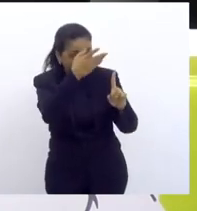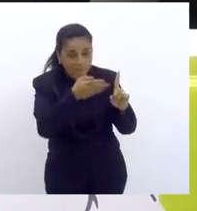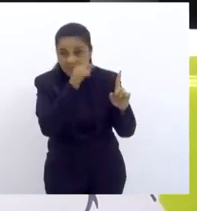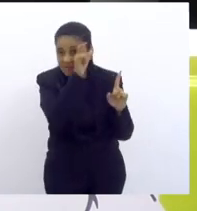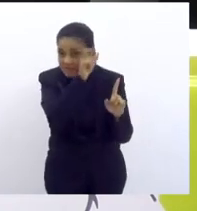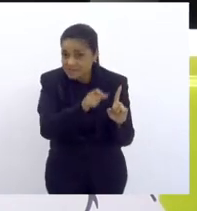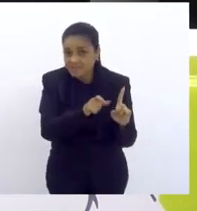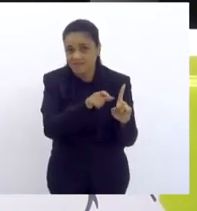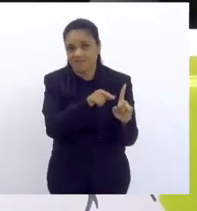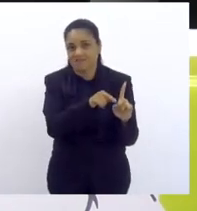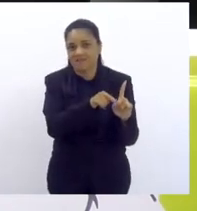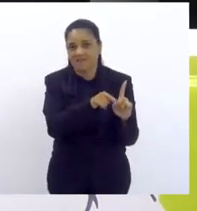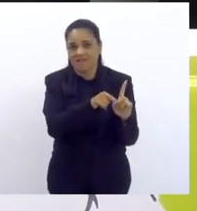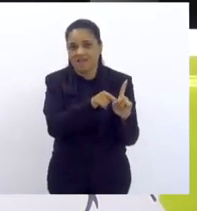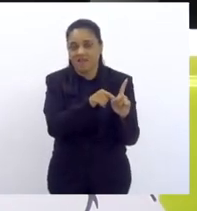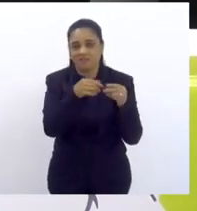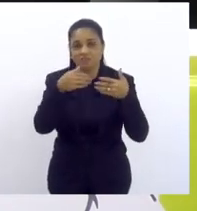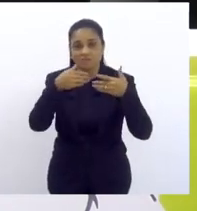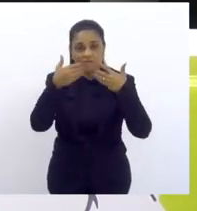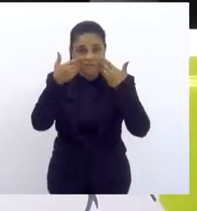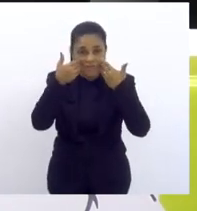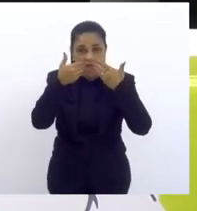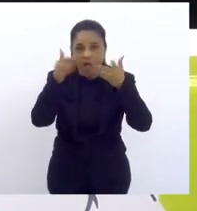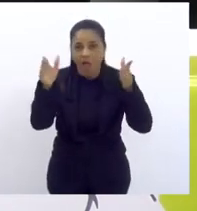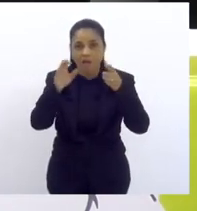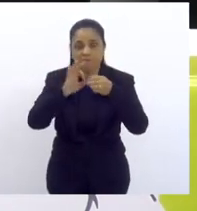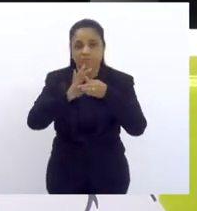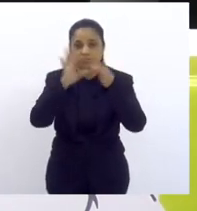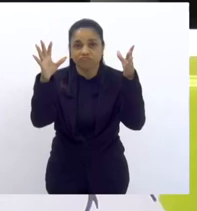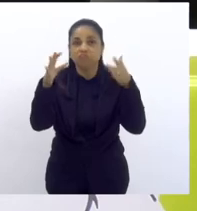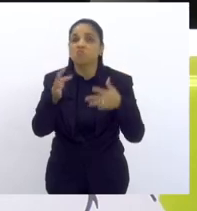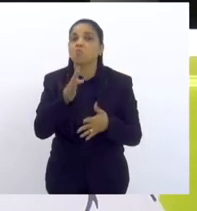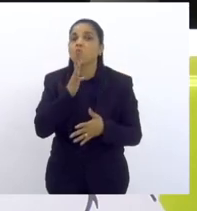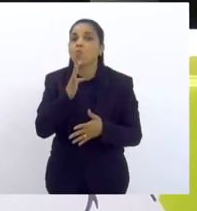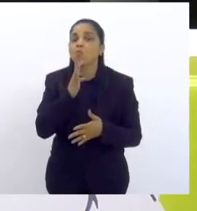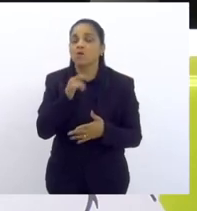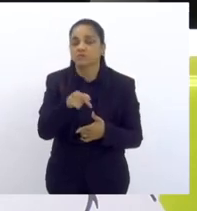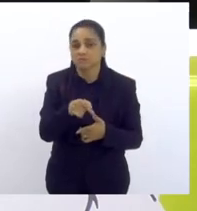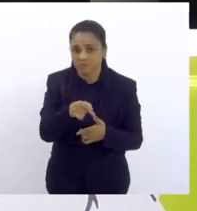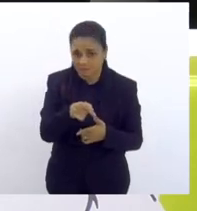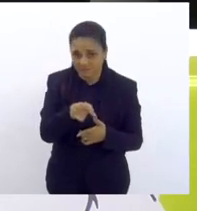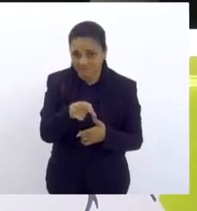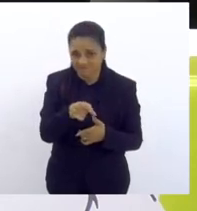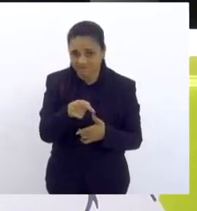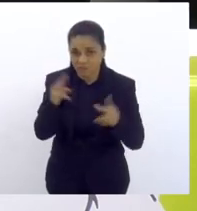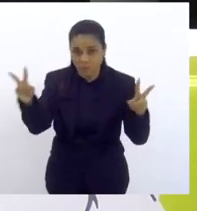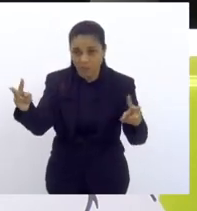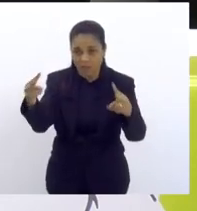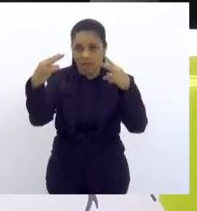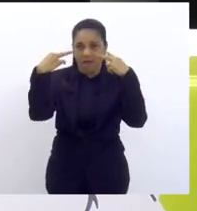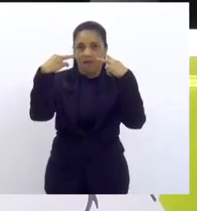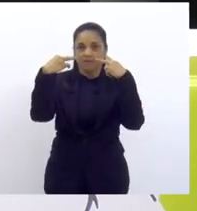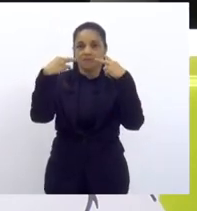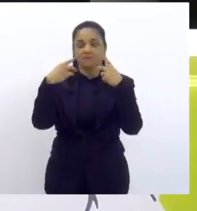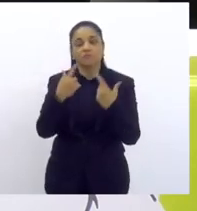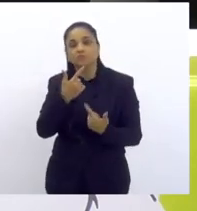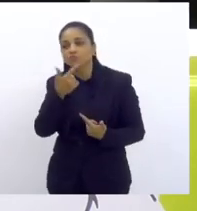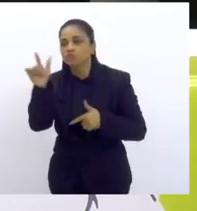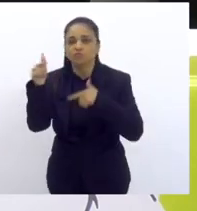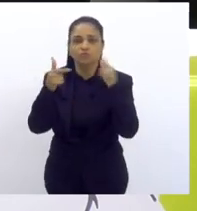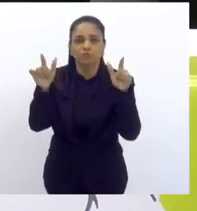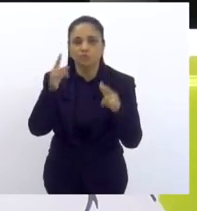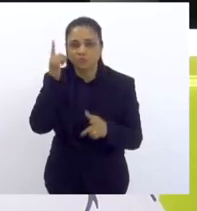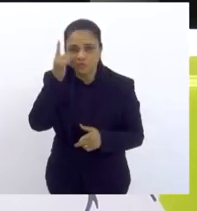a gente dá visibilidade a gente dá reconhecimento a gente chama atenção também dos outros parlamentares